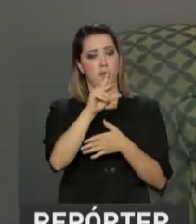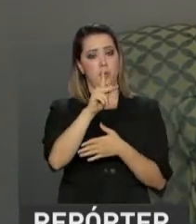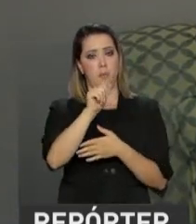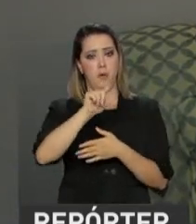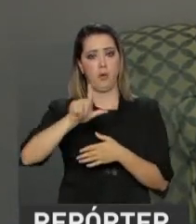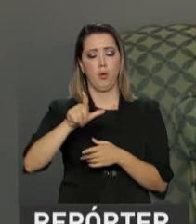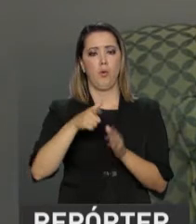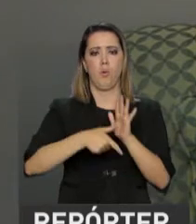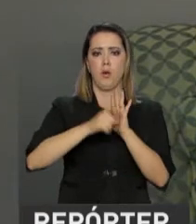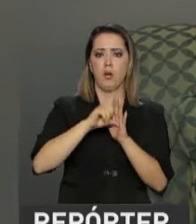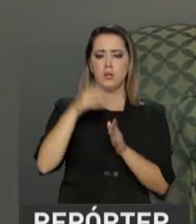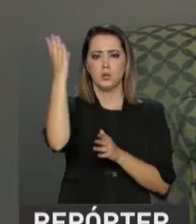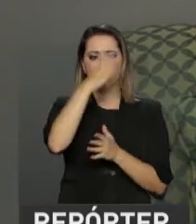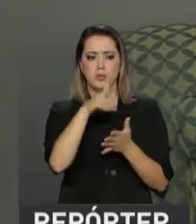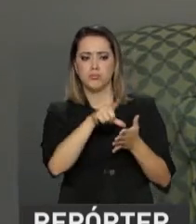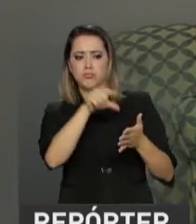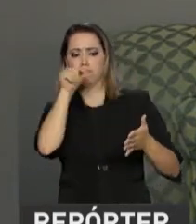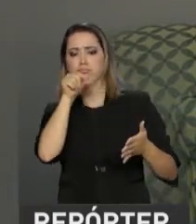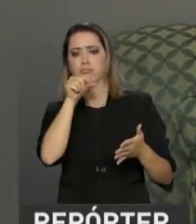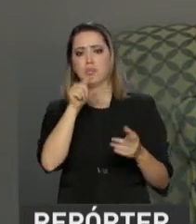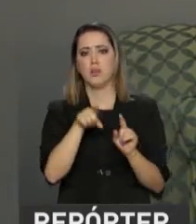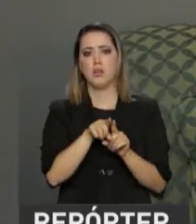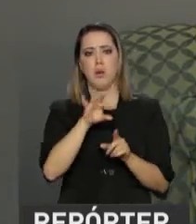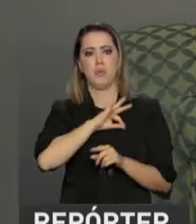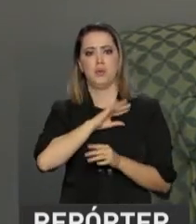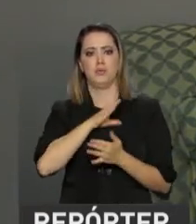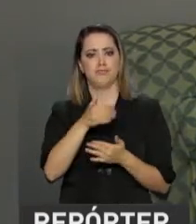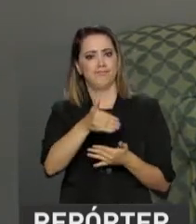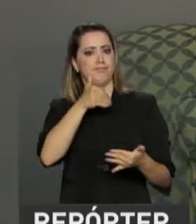se afastou da OEA, a Polícia Federal